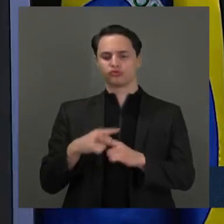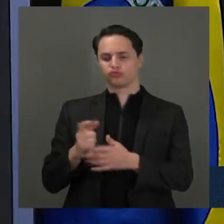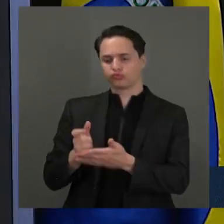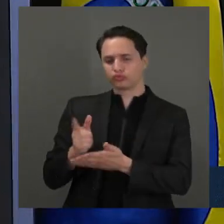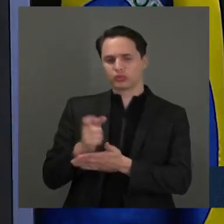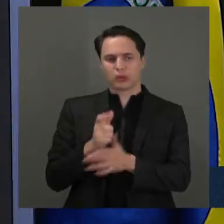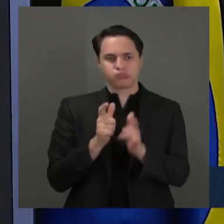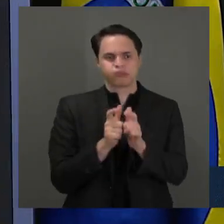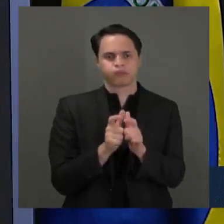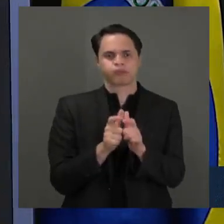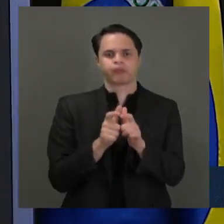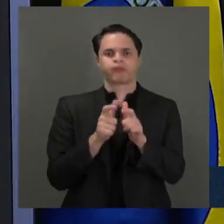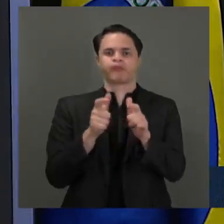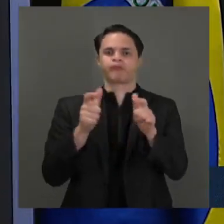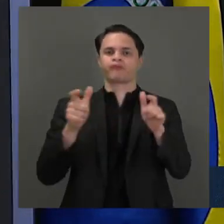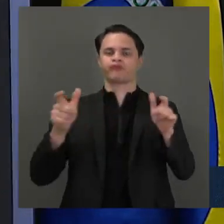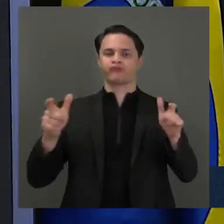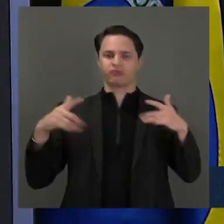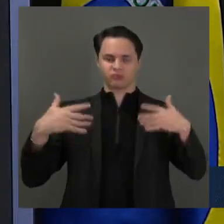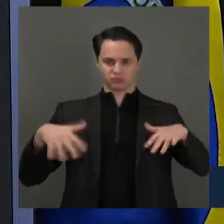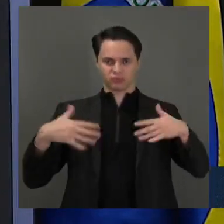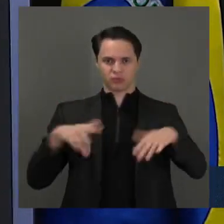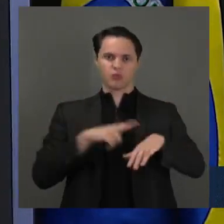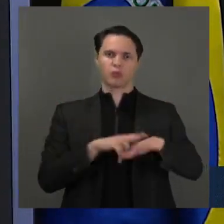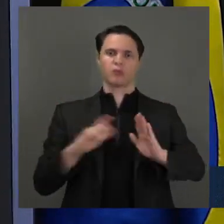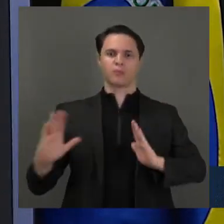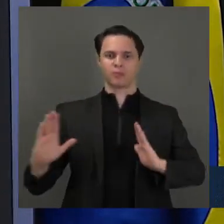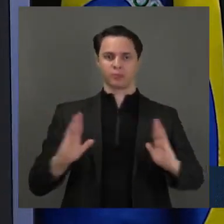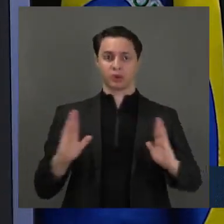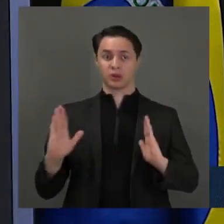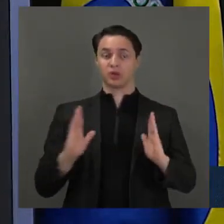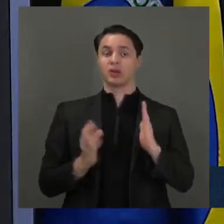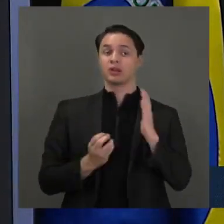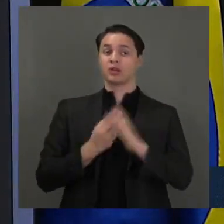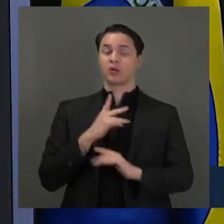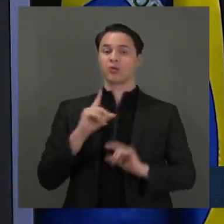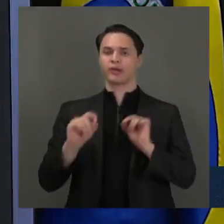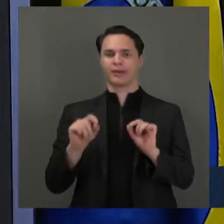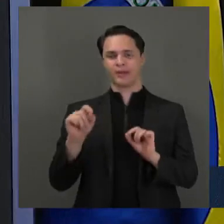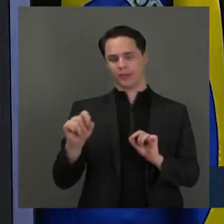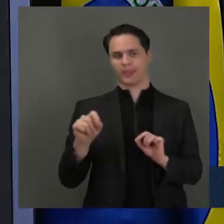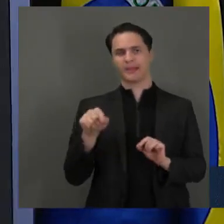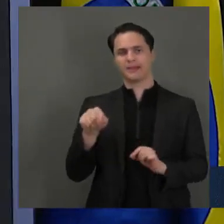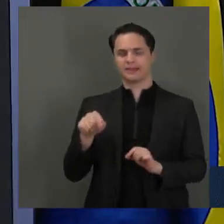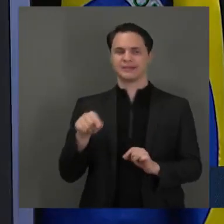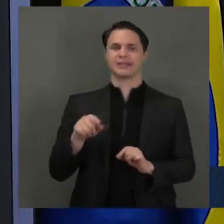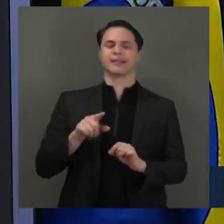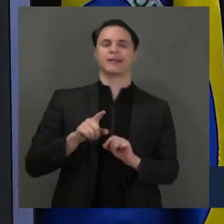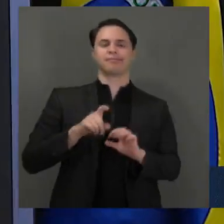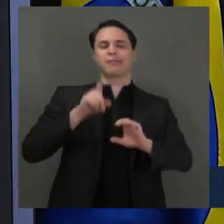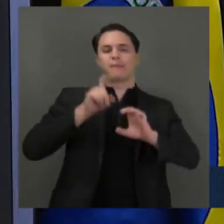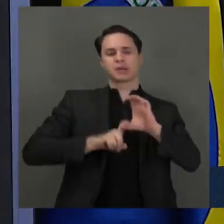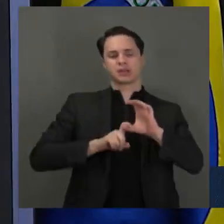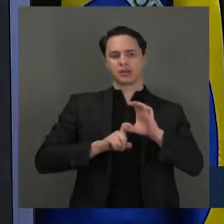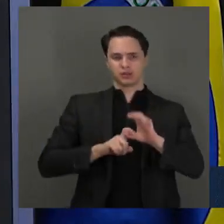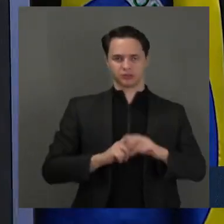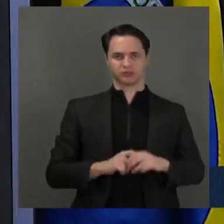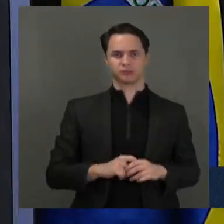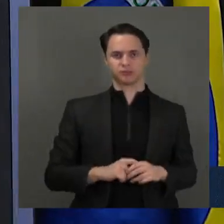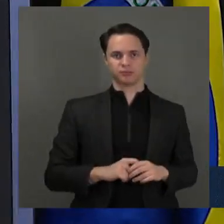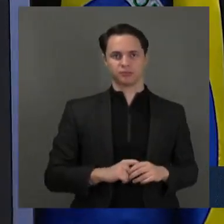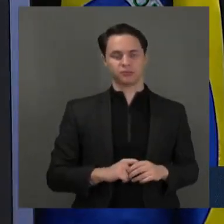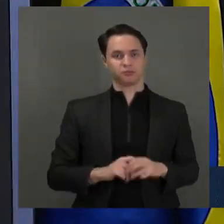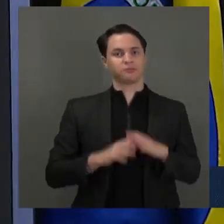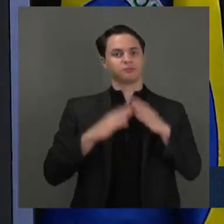forma exponencial nesse período, criando essa atual dependência externa.